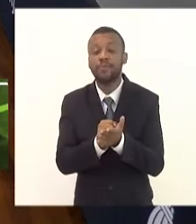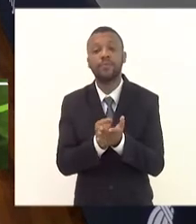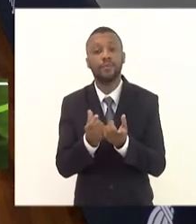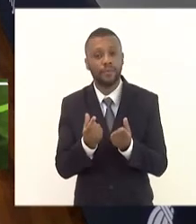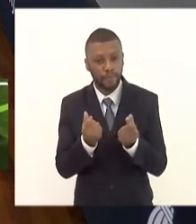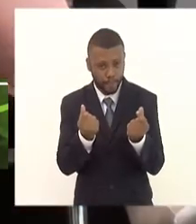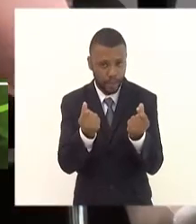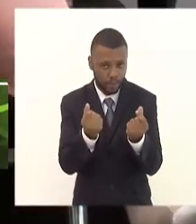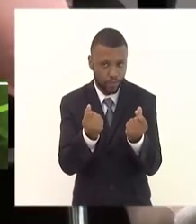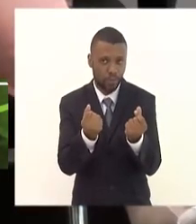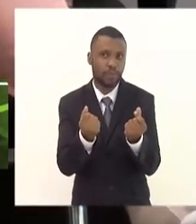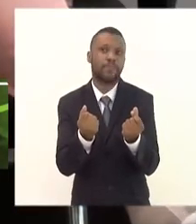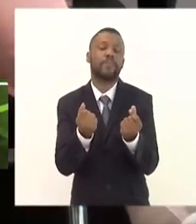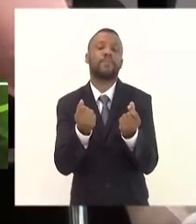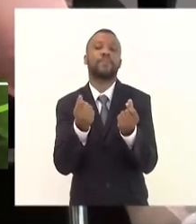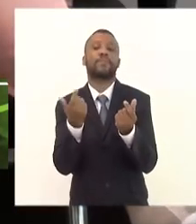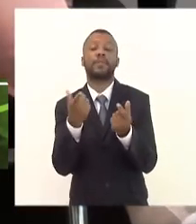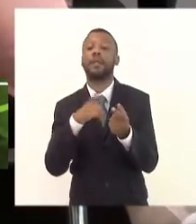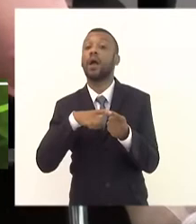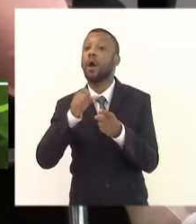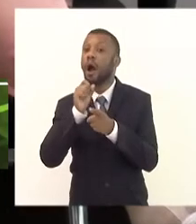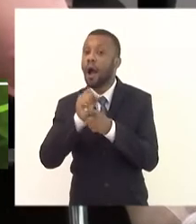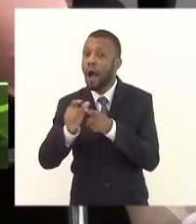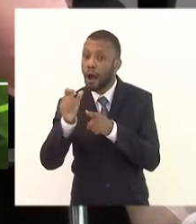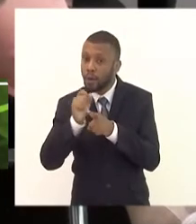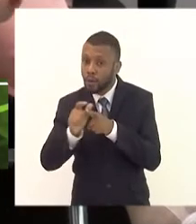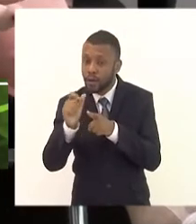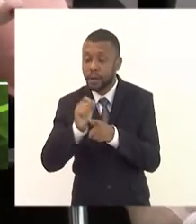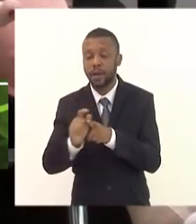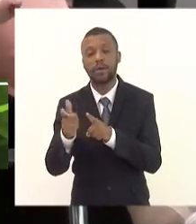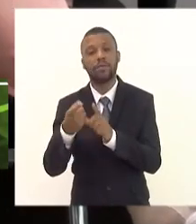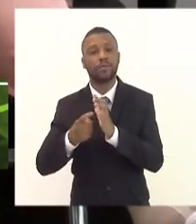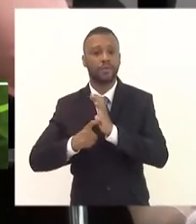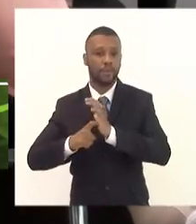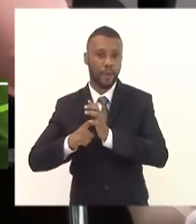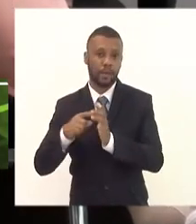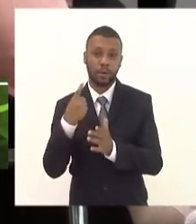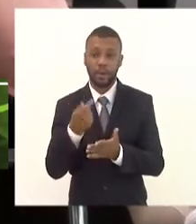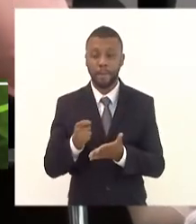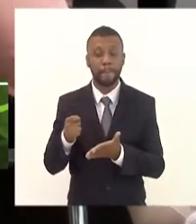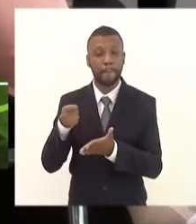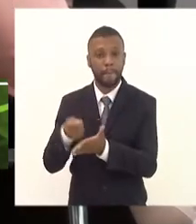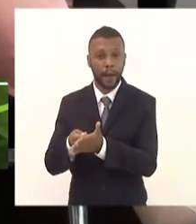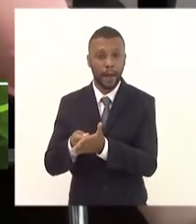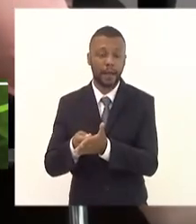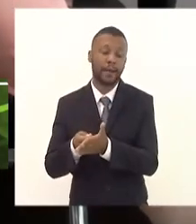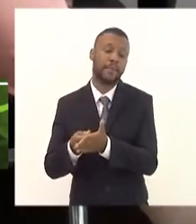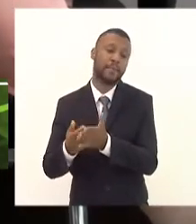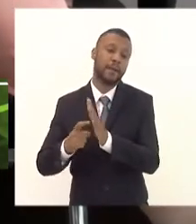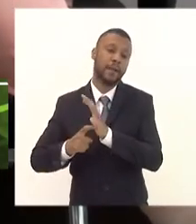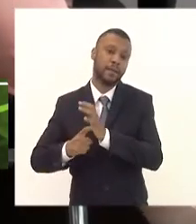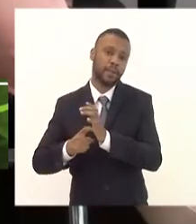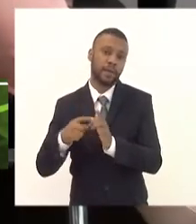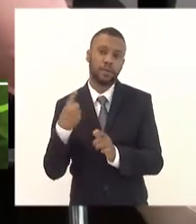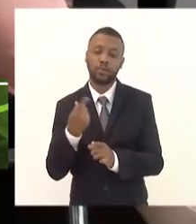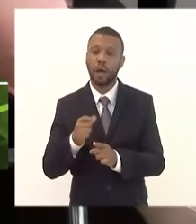também. Porque é só aluguel de máquina. Então, a gente paga ele pelas máquinas que a gente aluga.